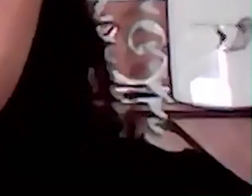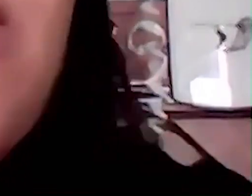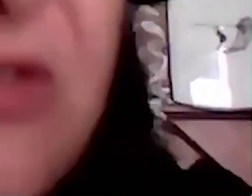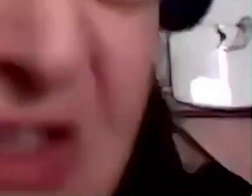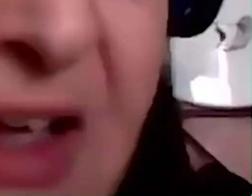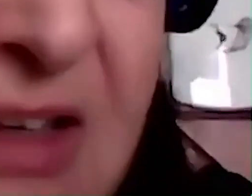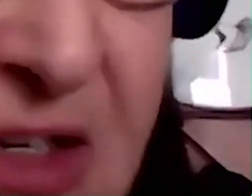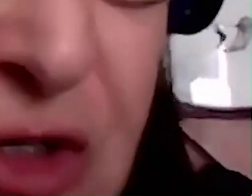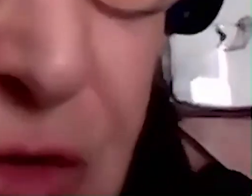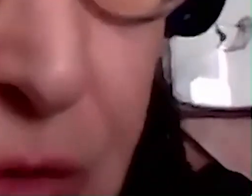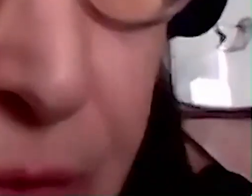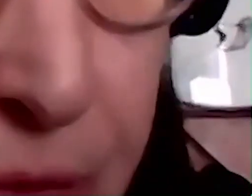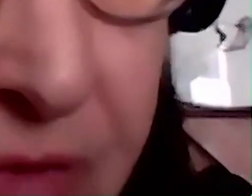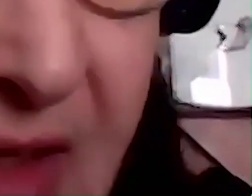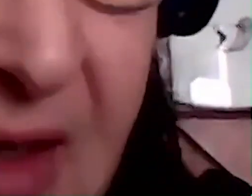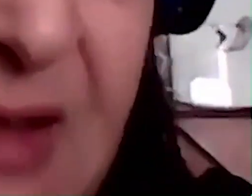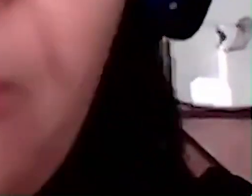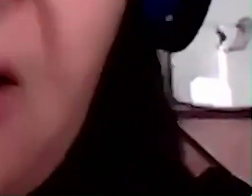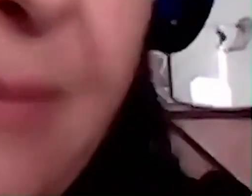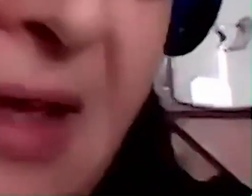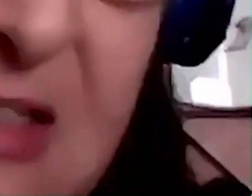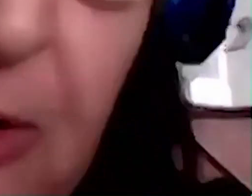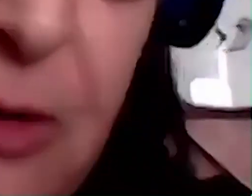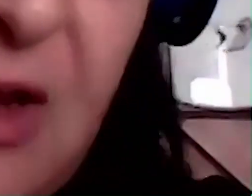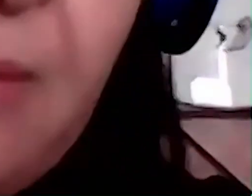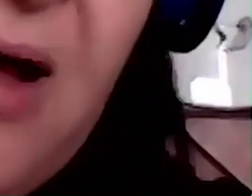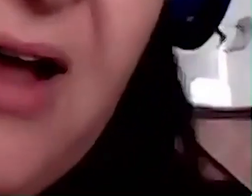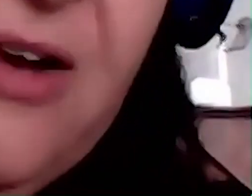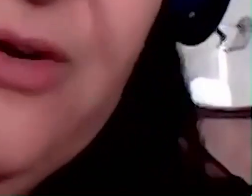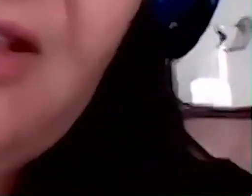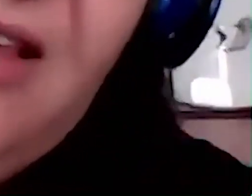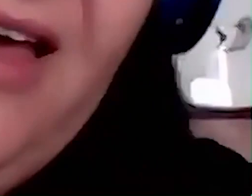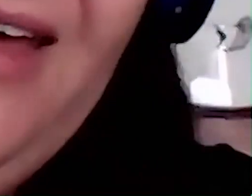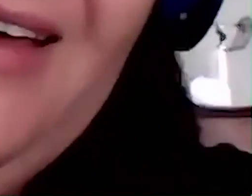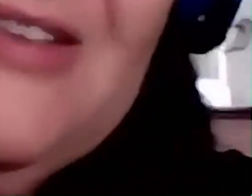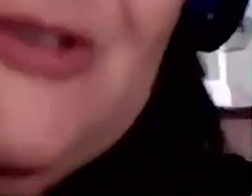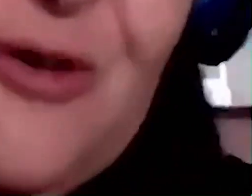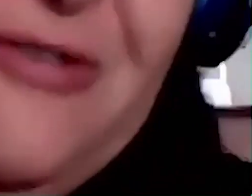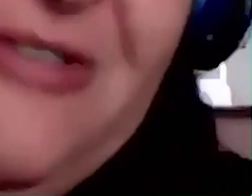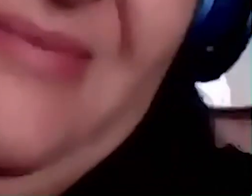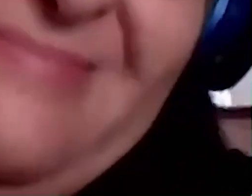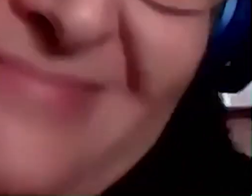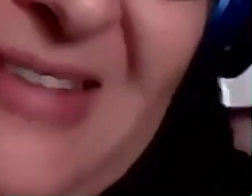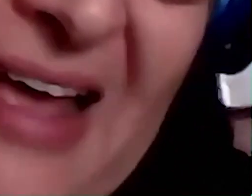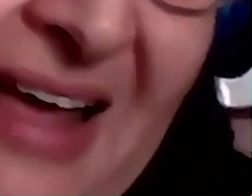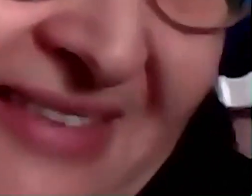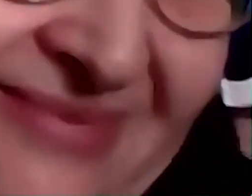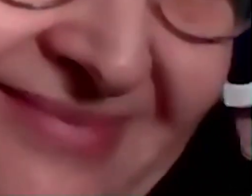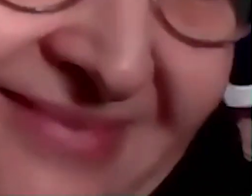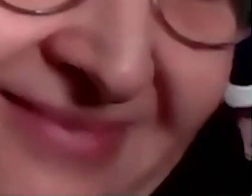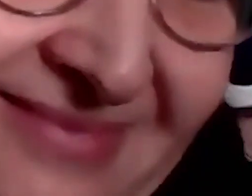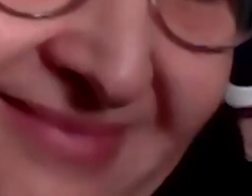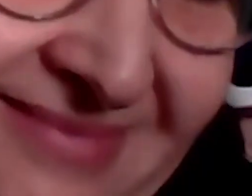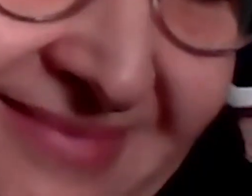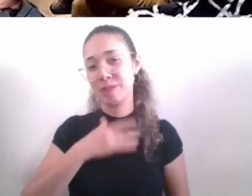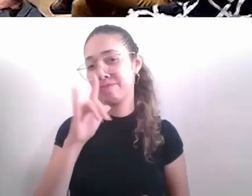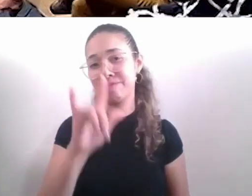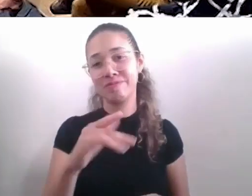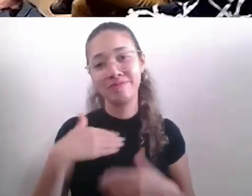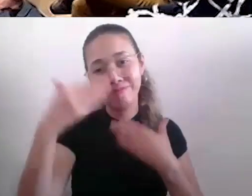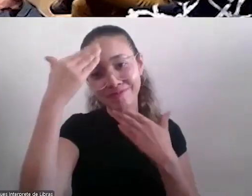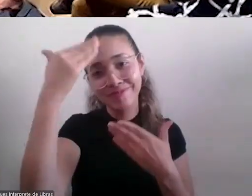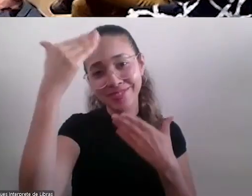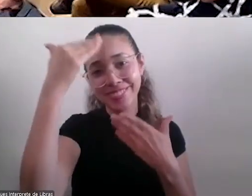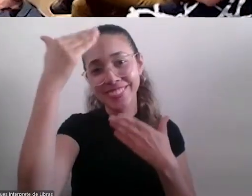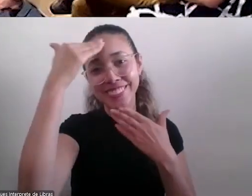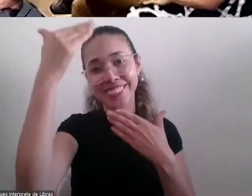maior consciência disso tudo. Então, parabéns pelo trabalho, sou fã. Obrigada. Obrigada,